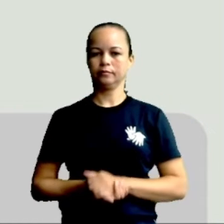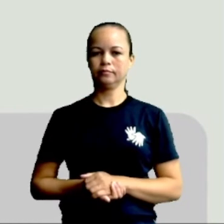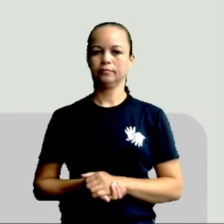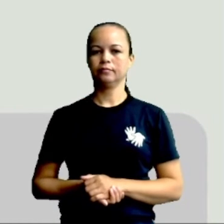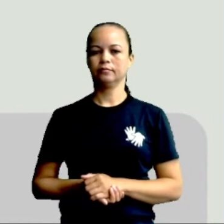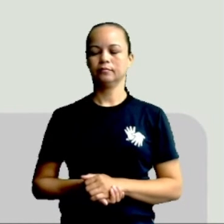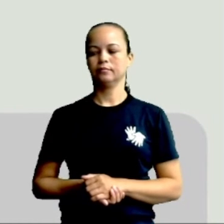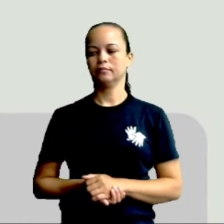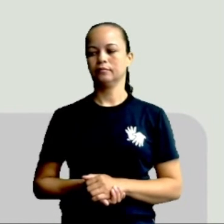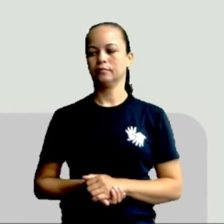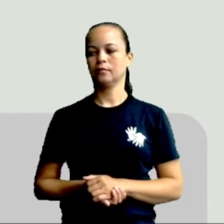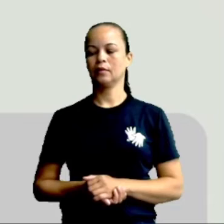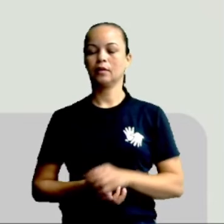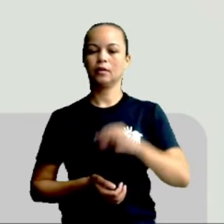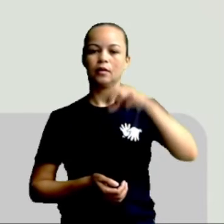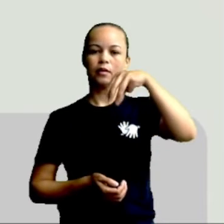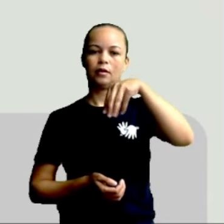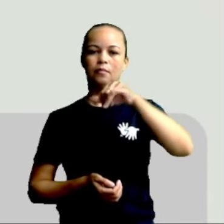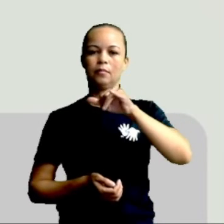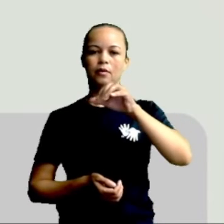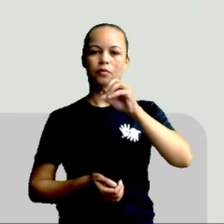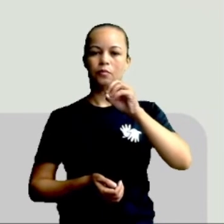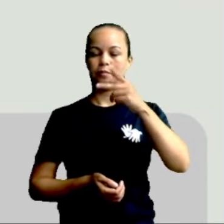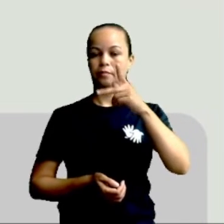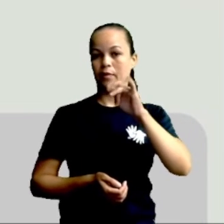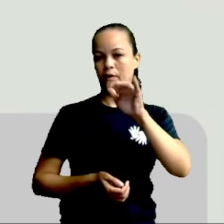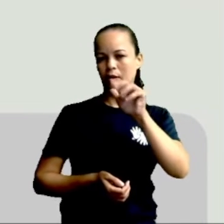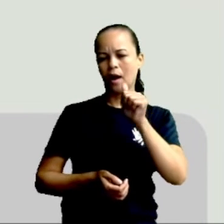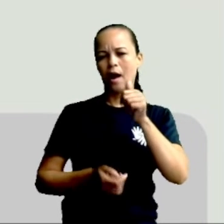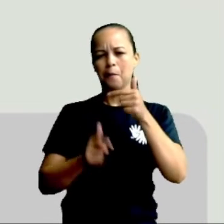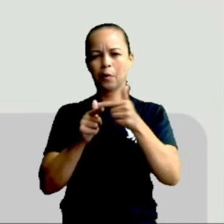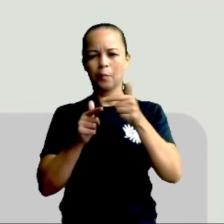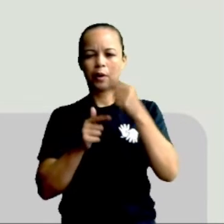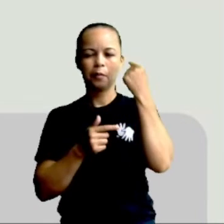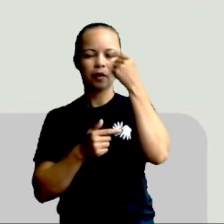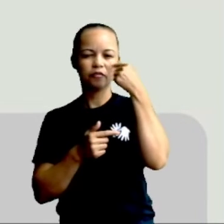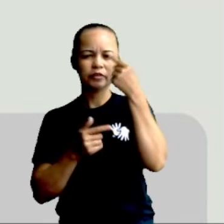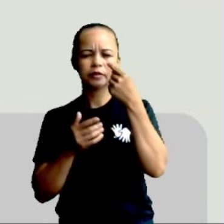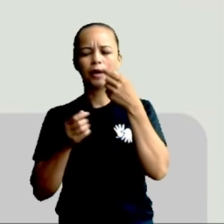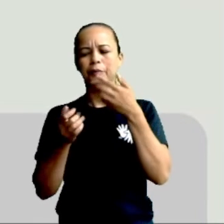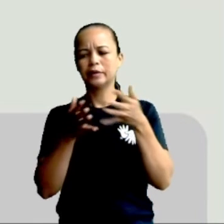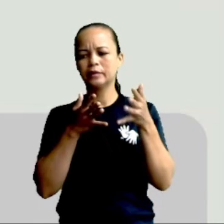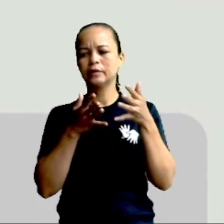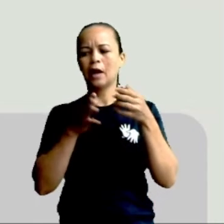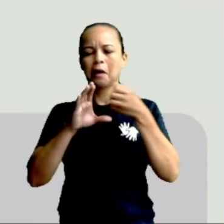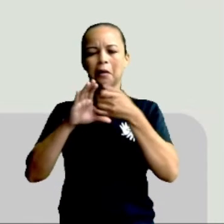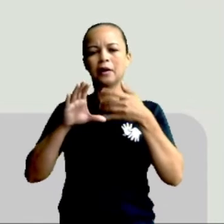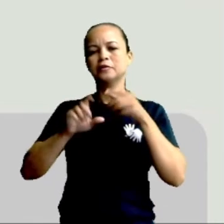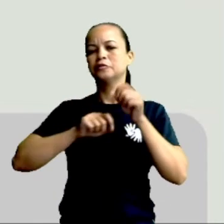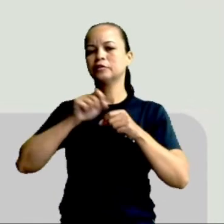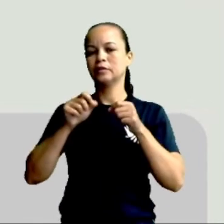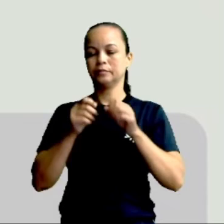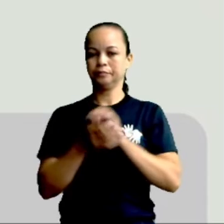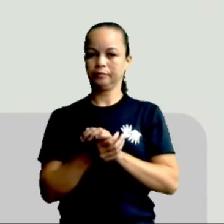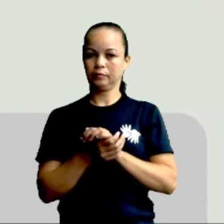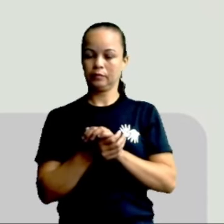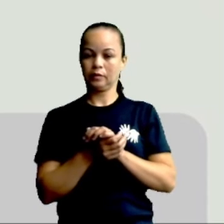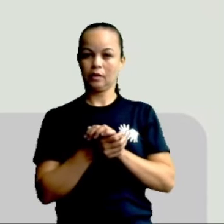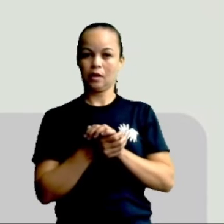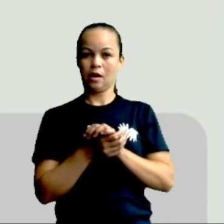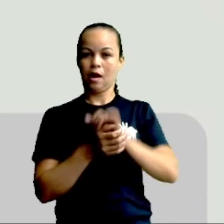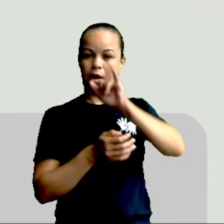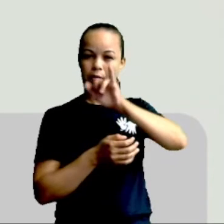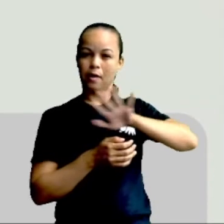né? Miopia. Gente, quem tem miopia tem a seguinte característica. A imagem é formada antes da